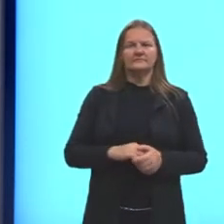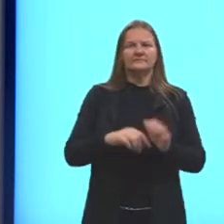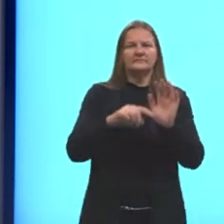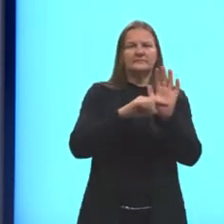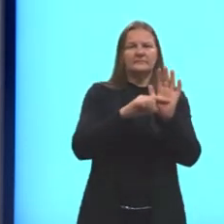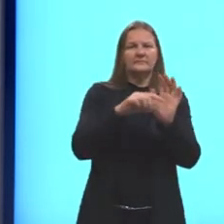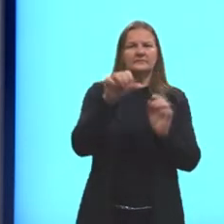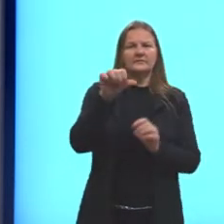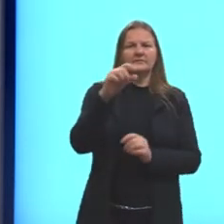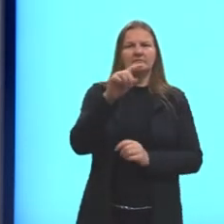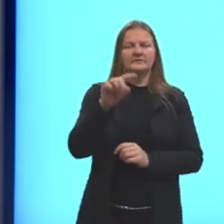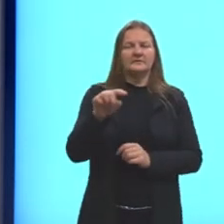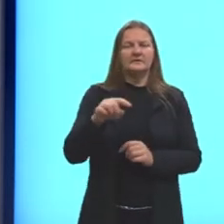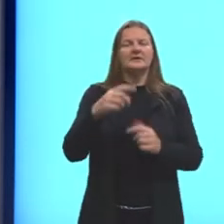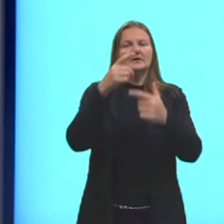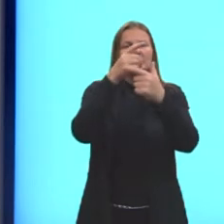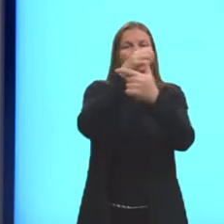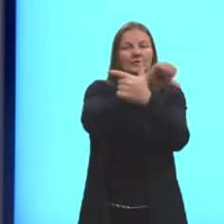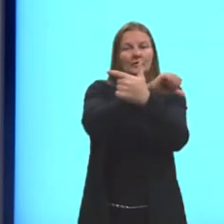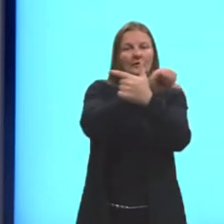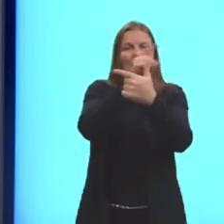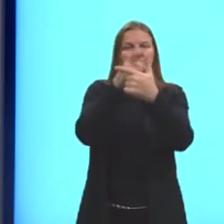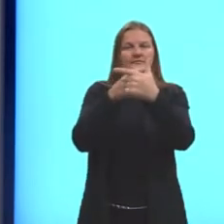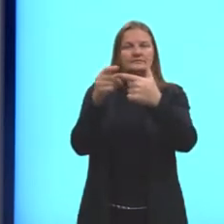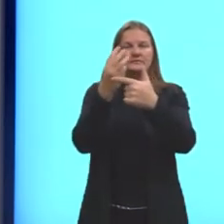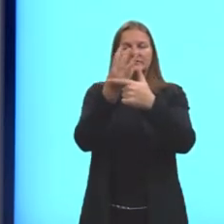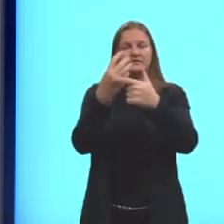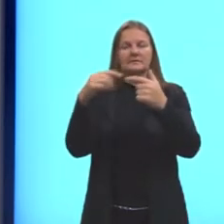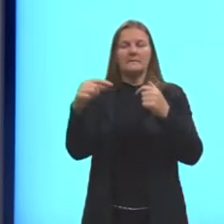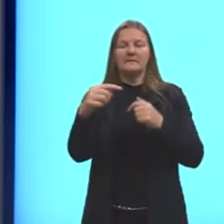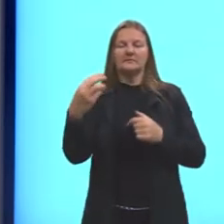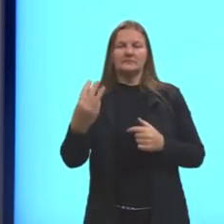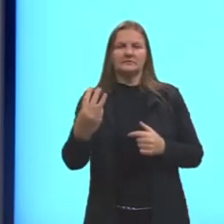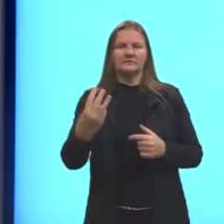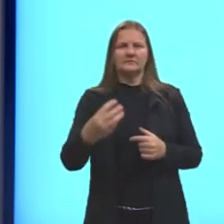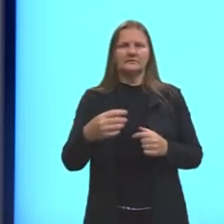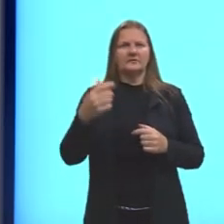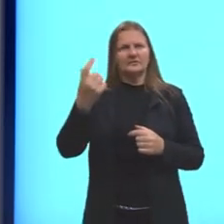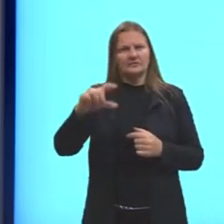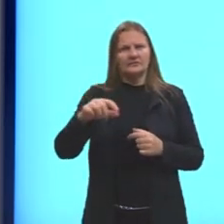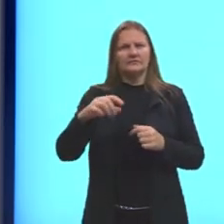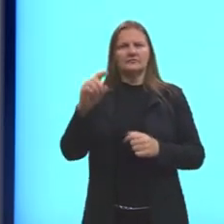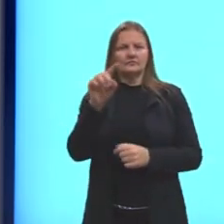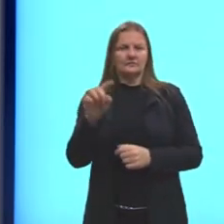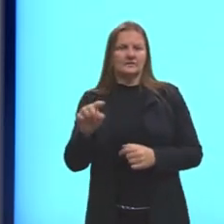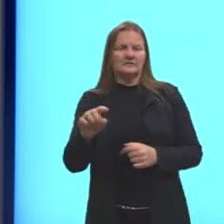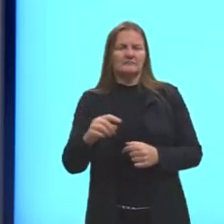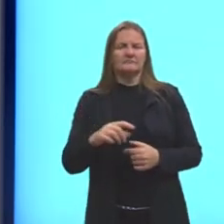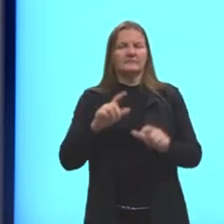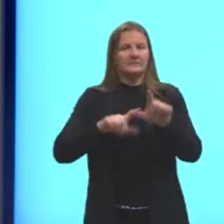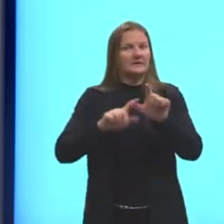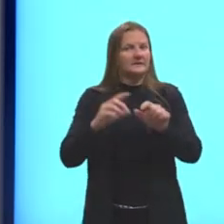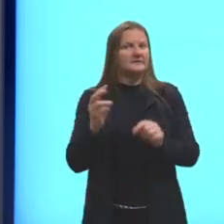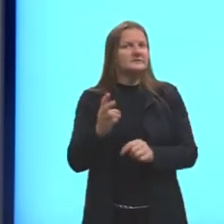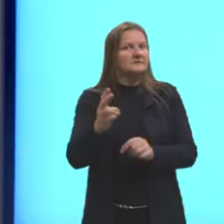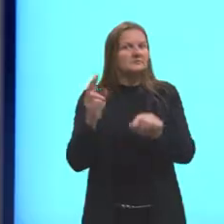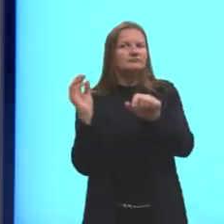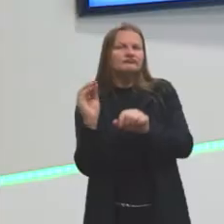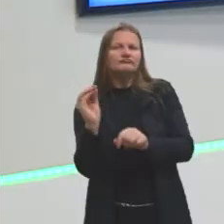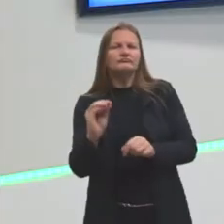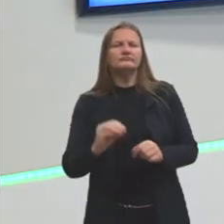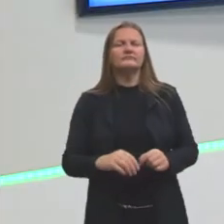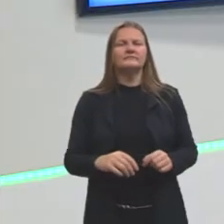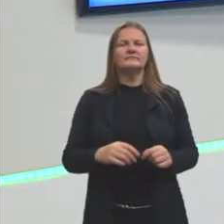nós dividimos por três resultando em menos três e repetimos o z tá então como é que